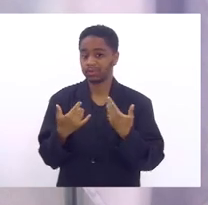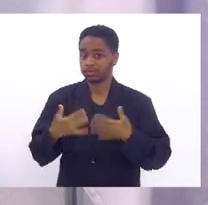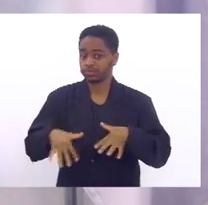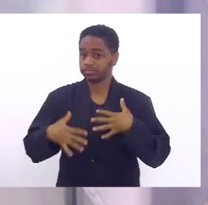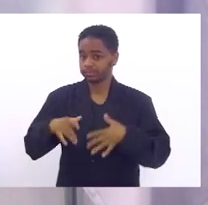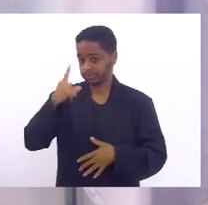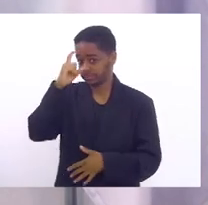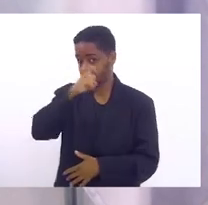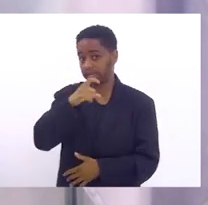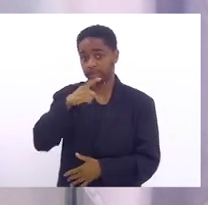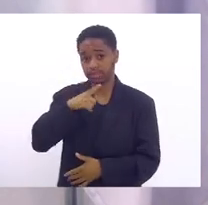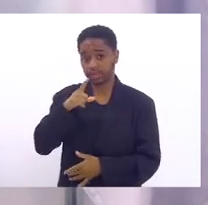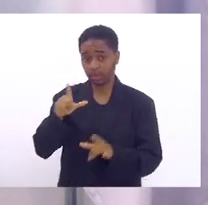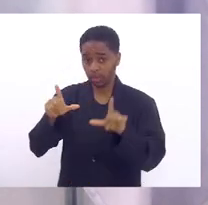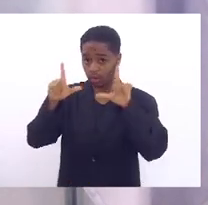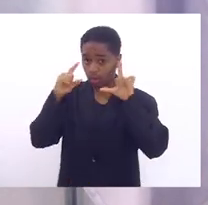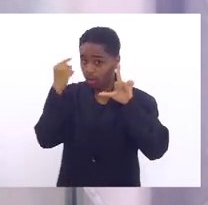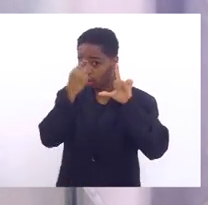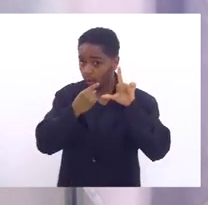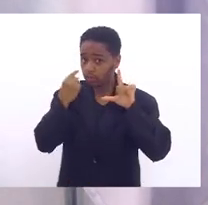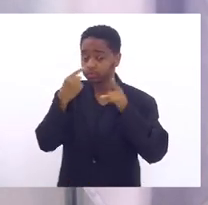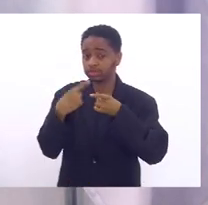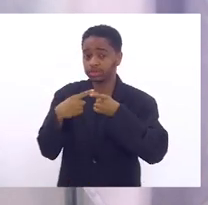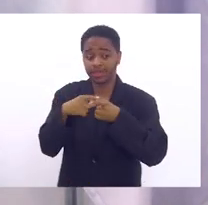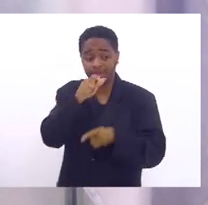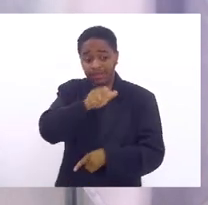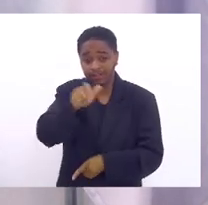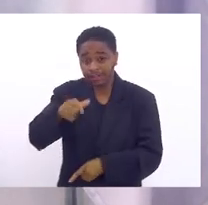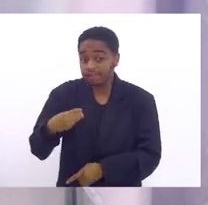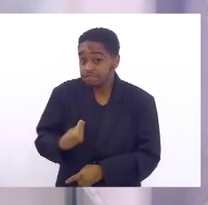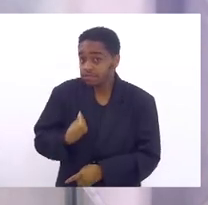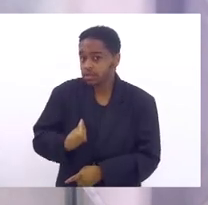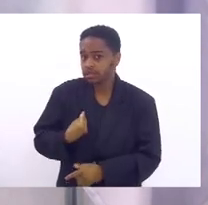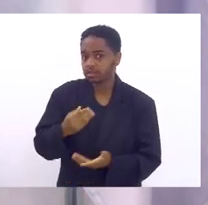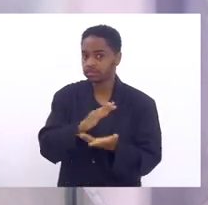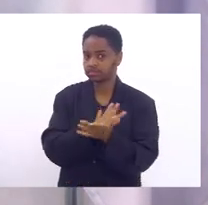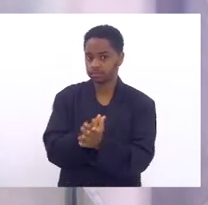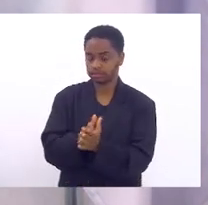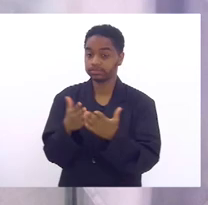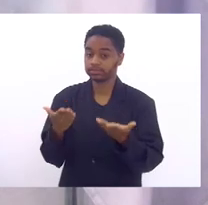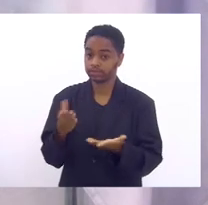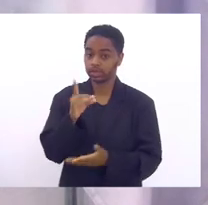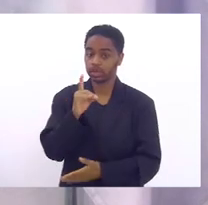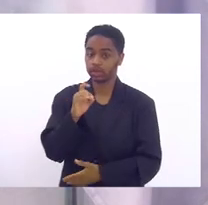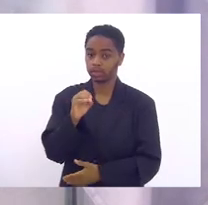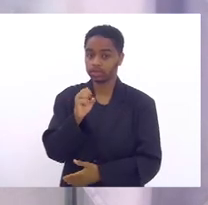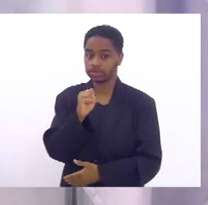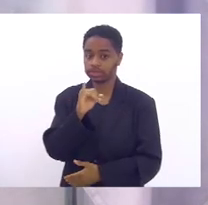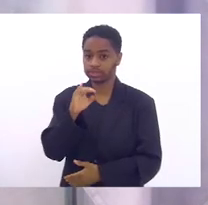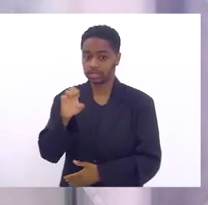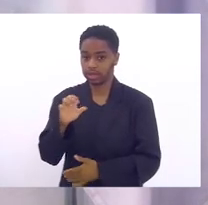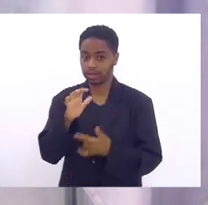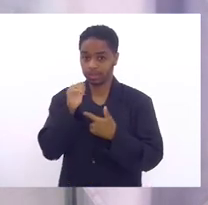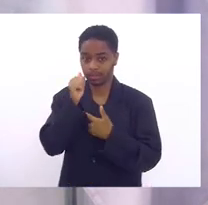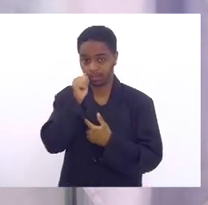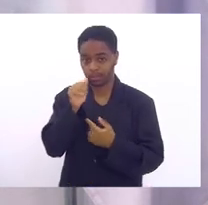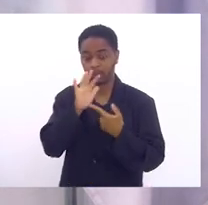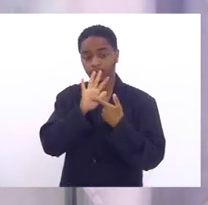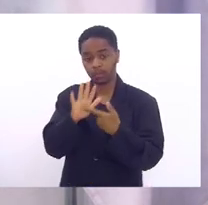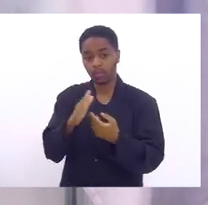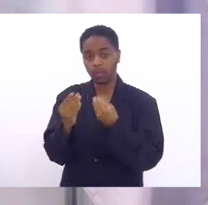rosto né eles têm são vidas destruídas né e o dosser Melli demonstrou o quanto que